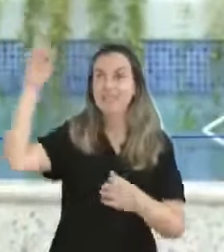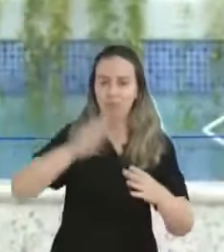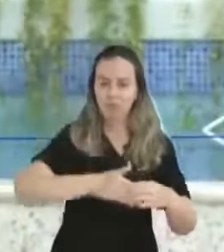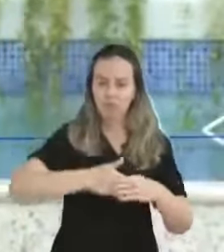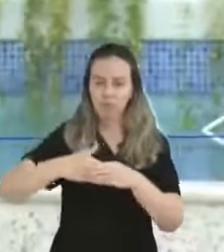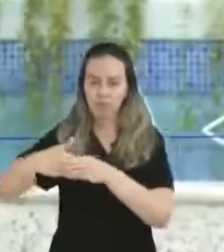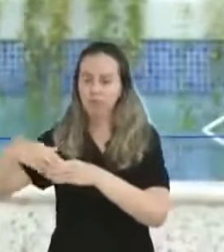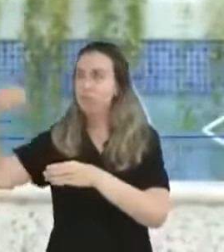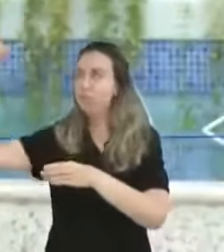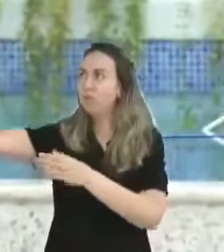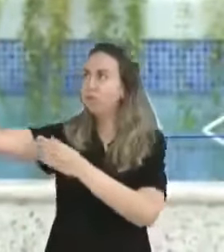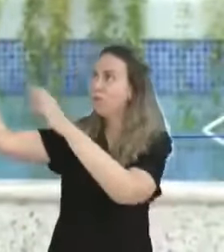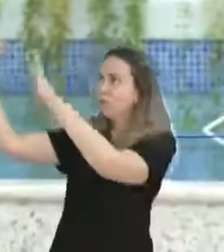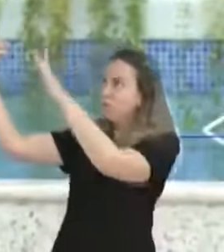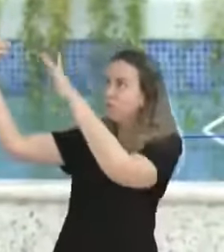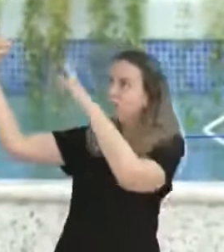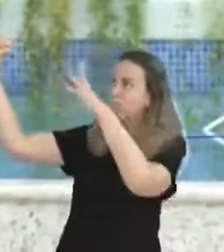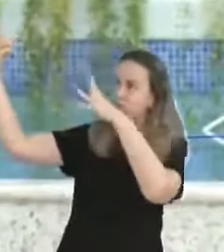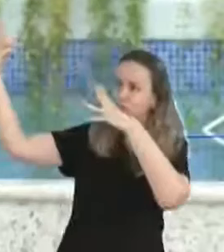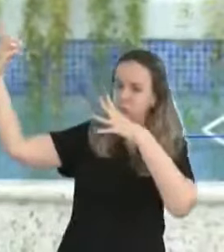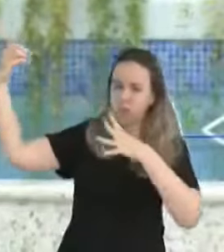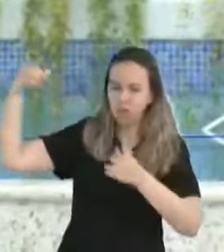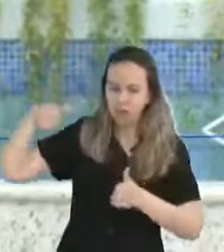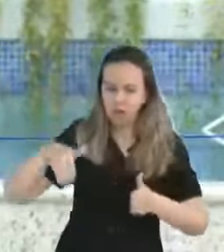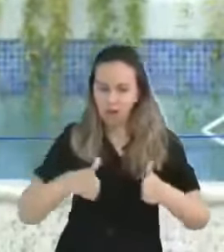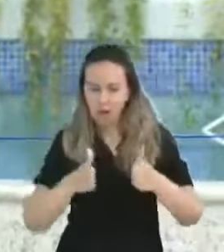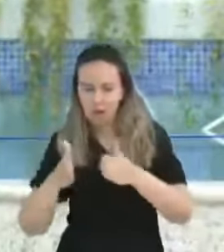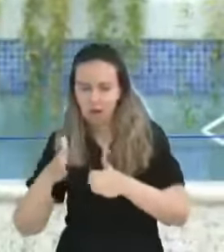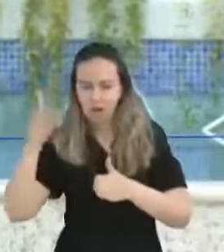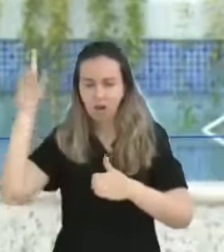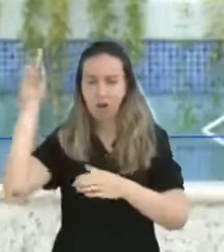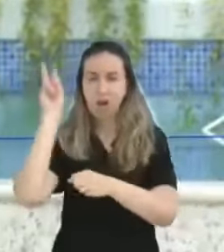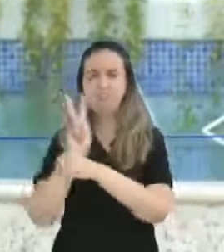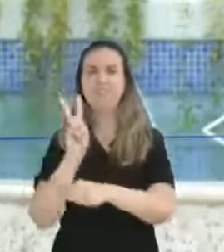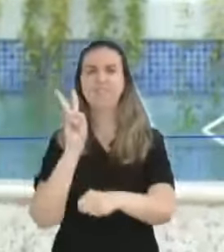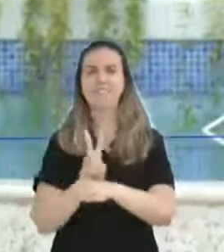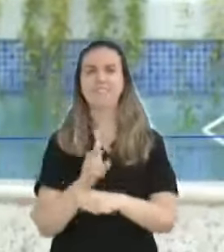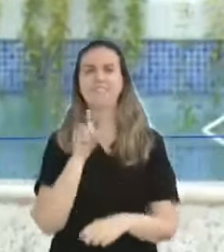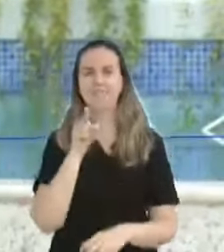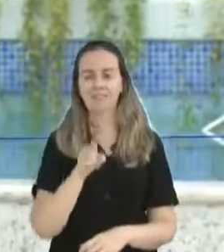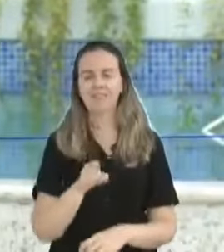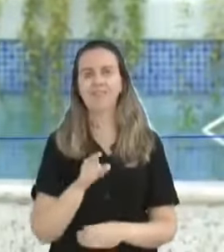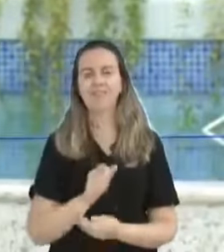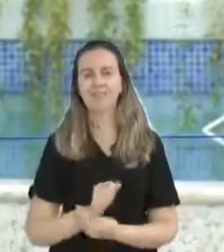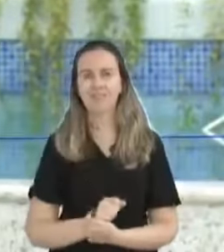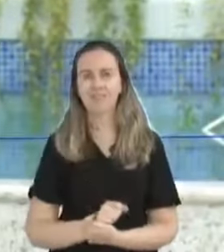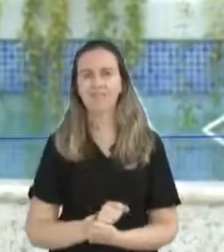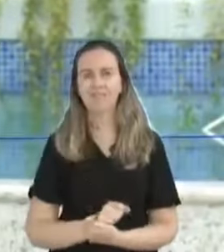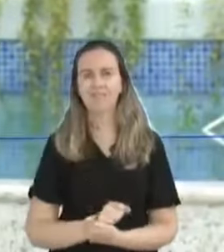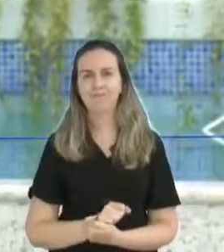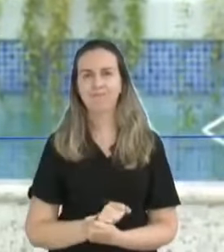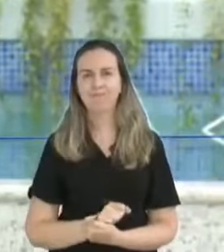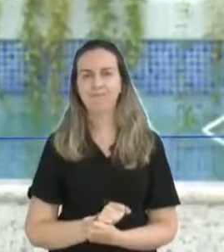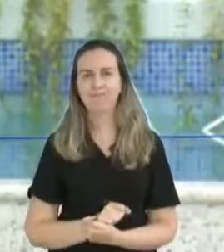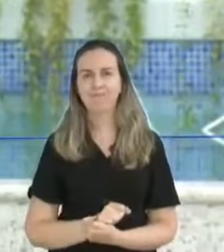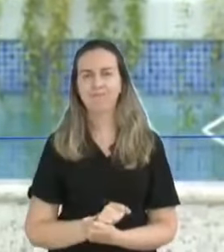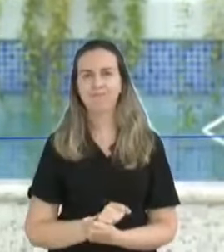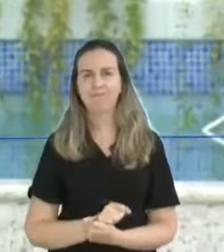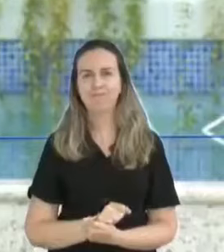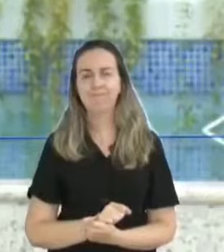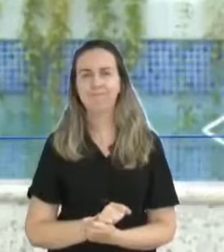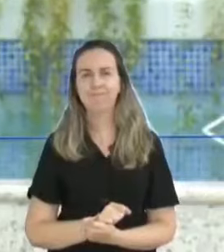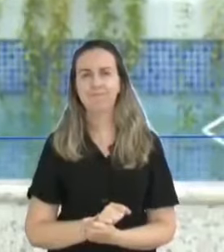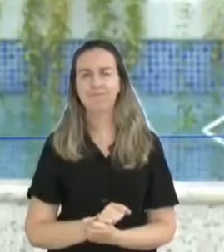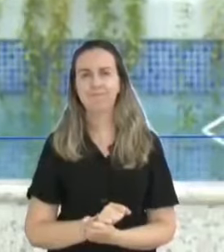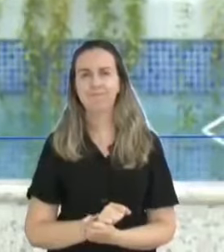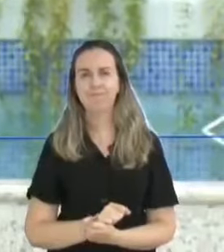que uma conversão provoca. Mas Deus adverte no Salmo 7, versículo 12, que se